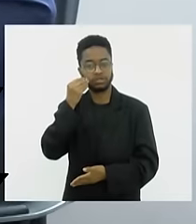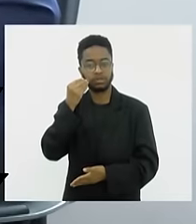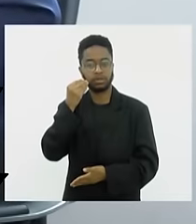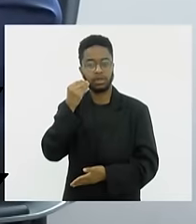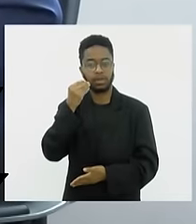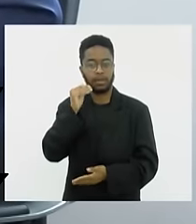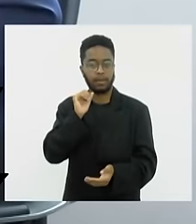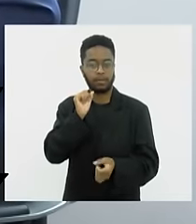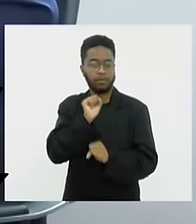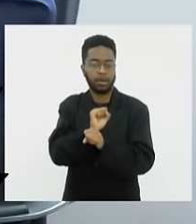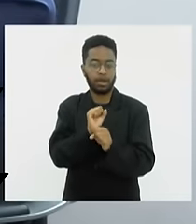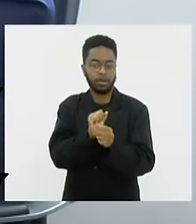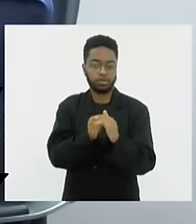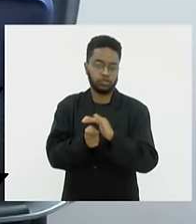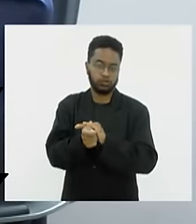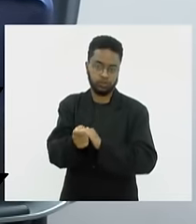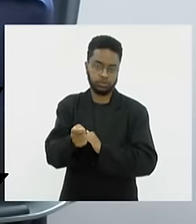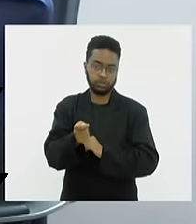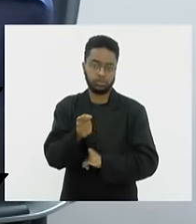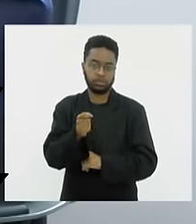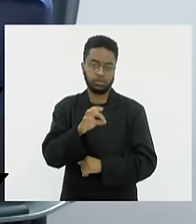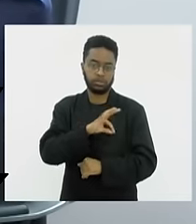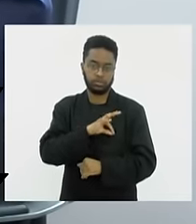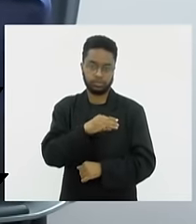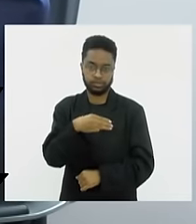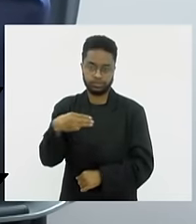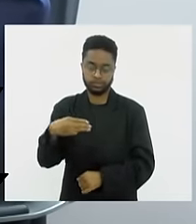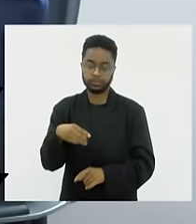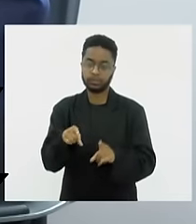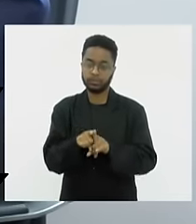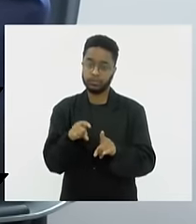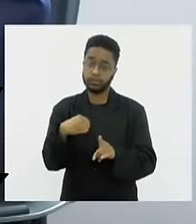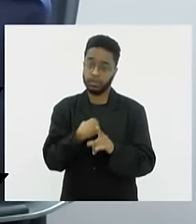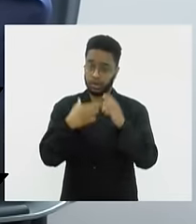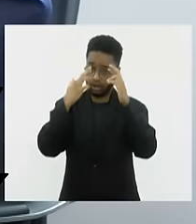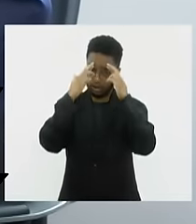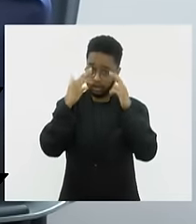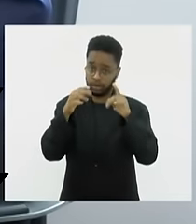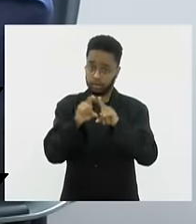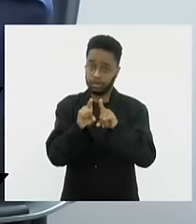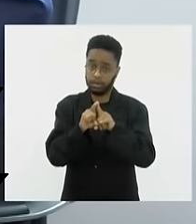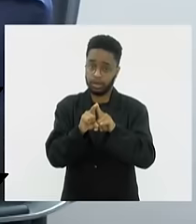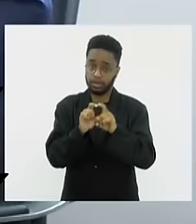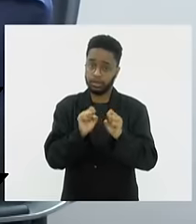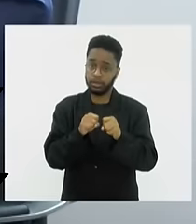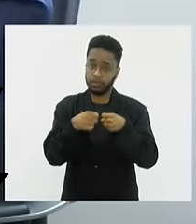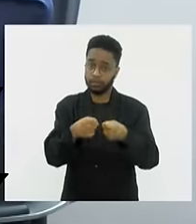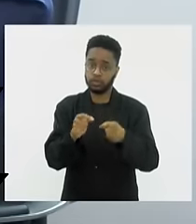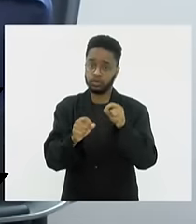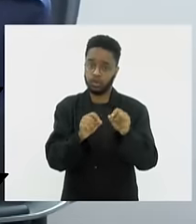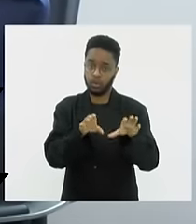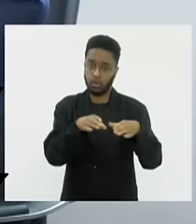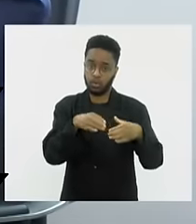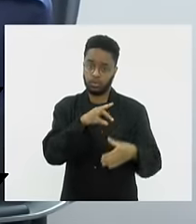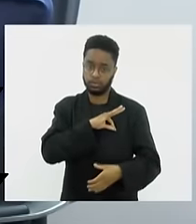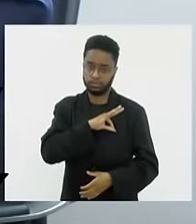eles inventaram agora, da Polícia Militar. E aqui o nosso respeito, a nossa defesa incondicional à tropa.